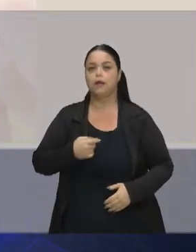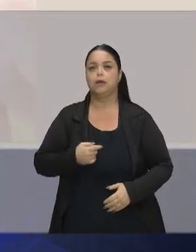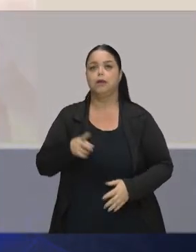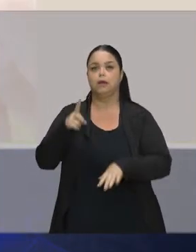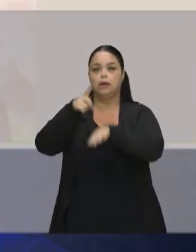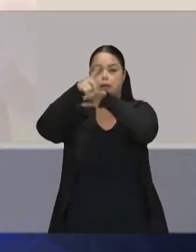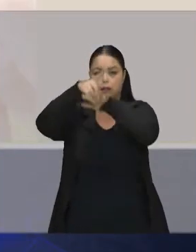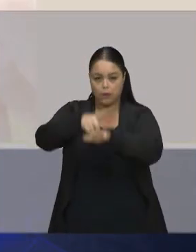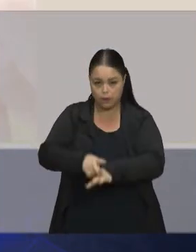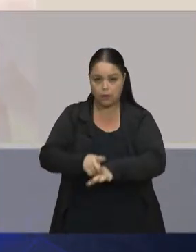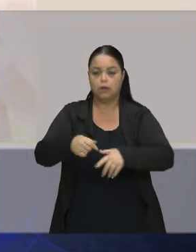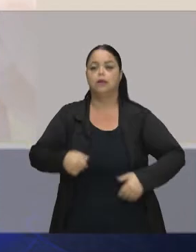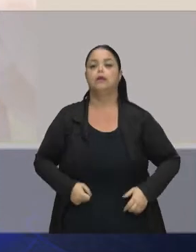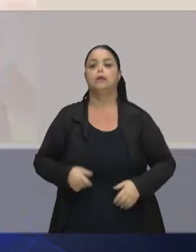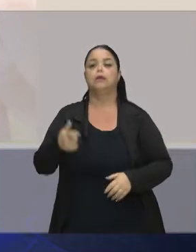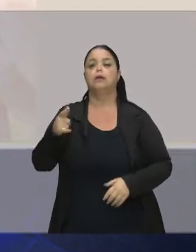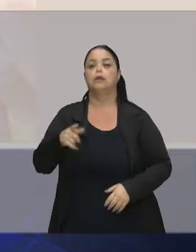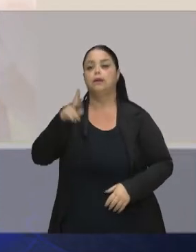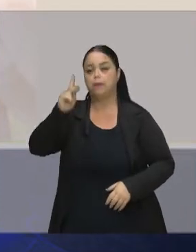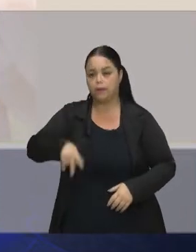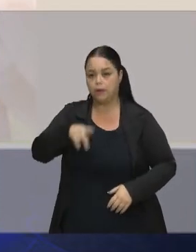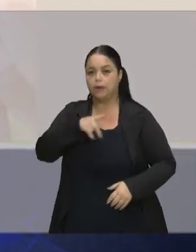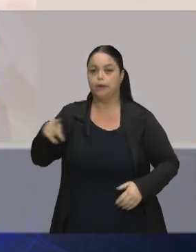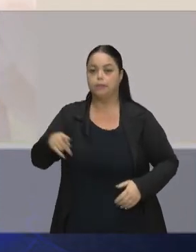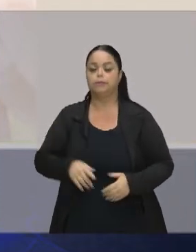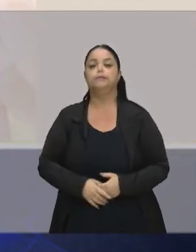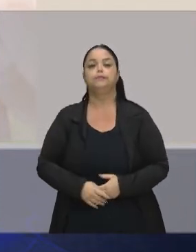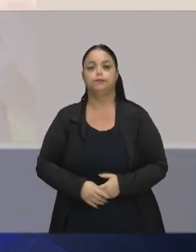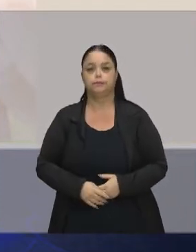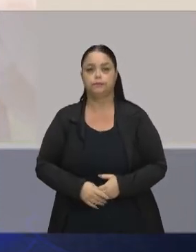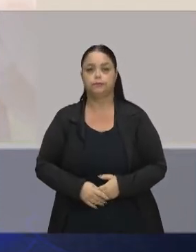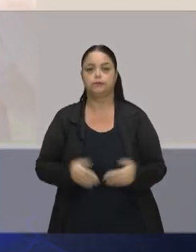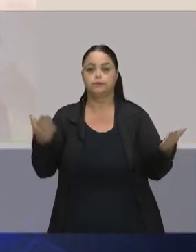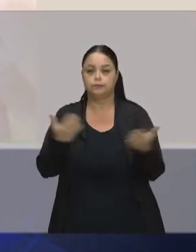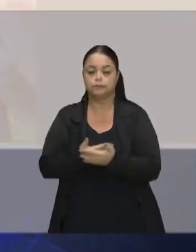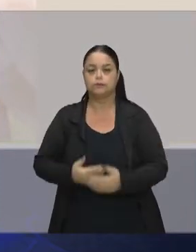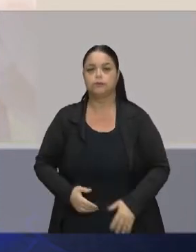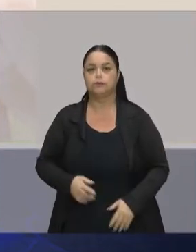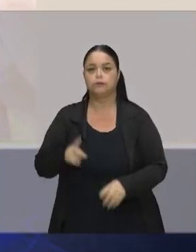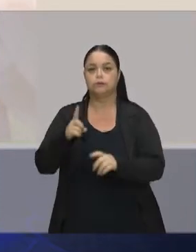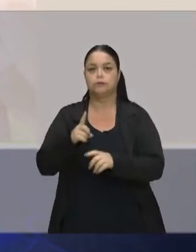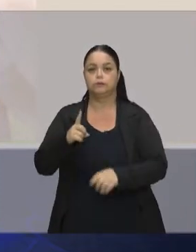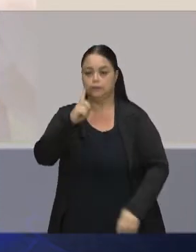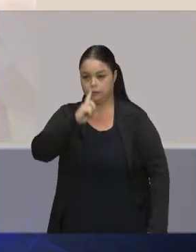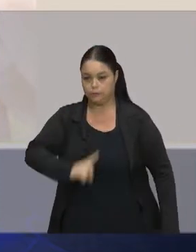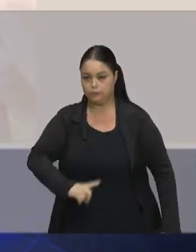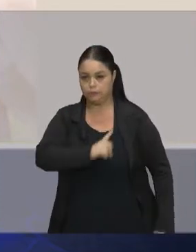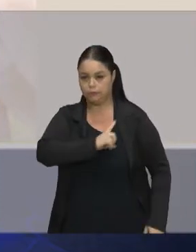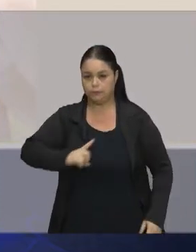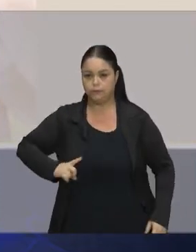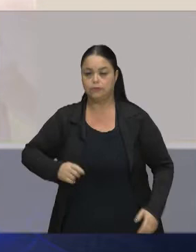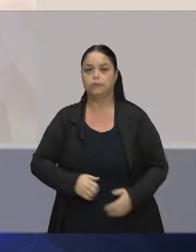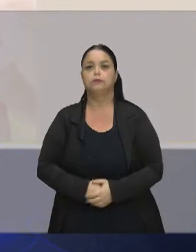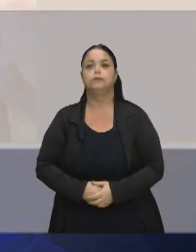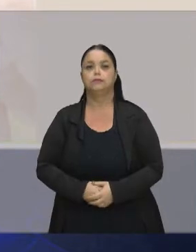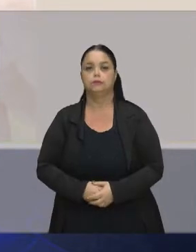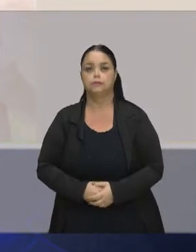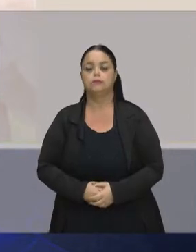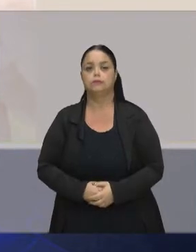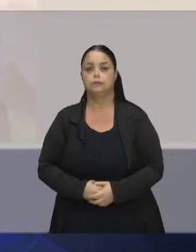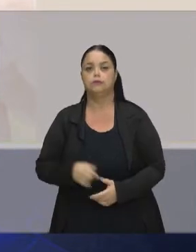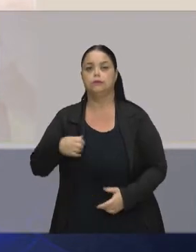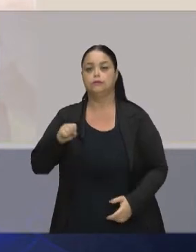ganha mais um padre. O hoje diácono Juliano Grafanassi da